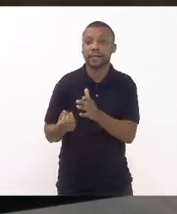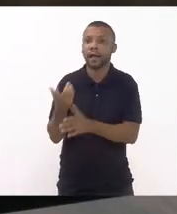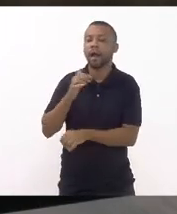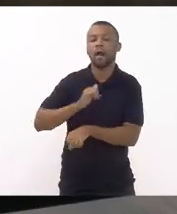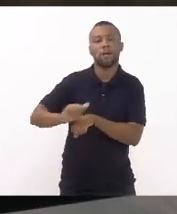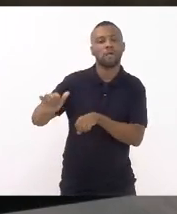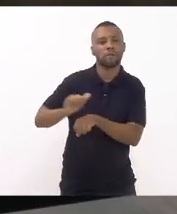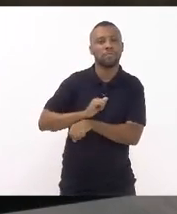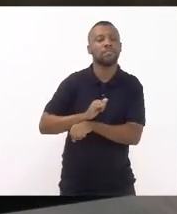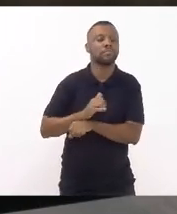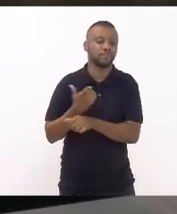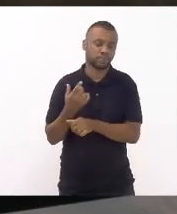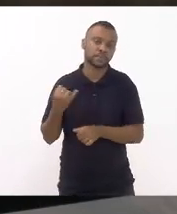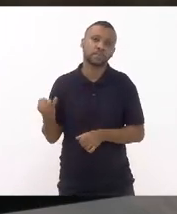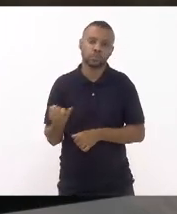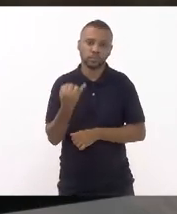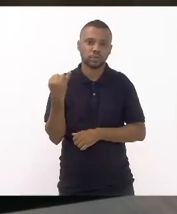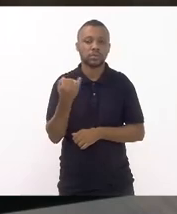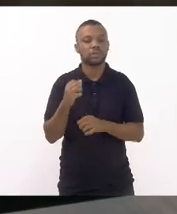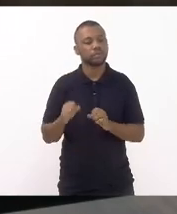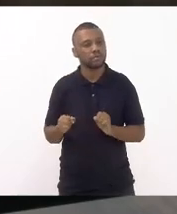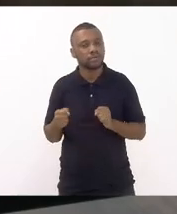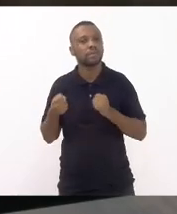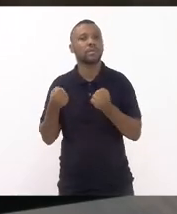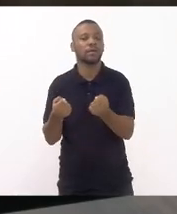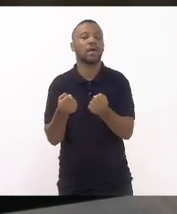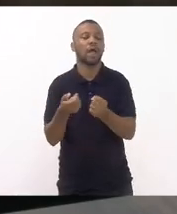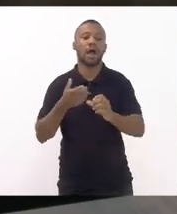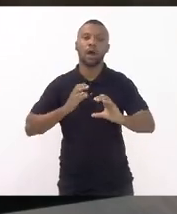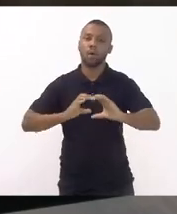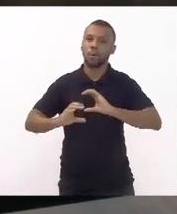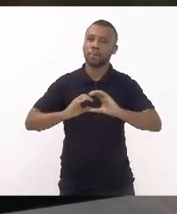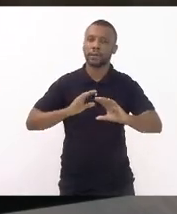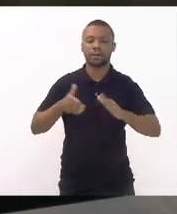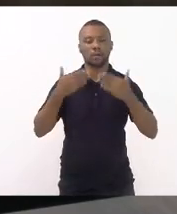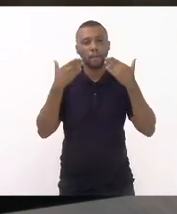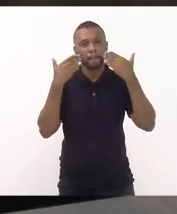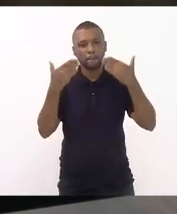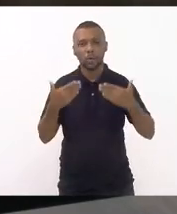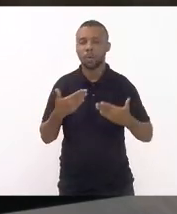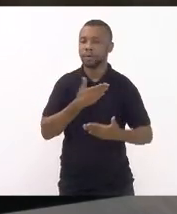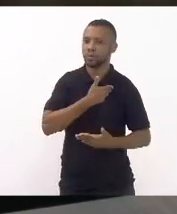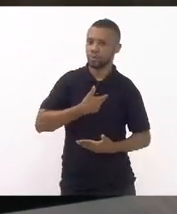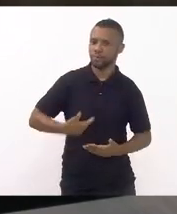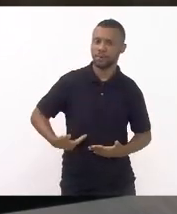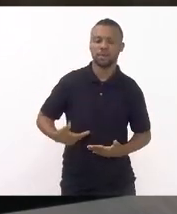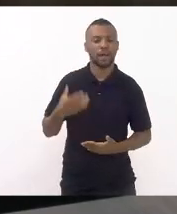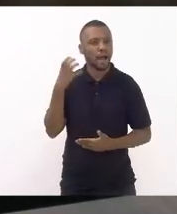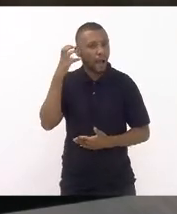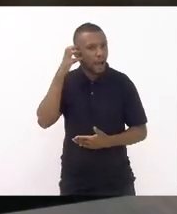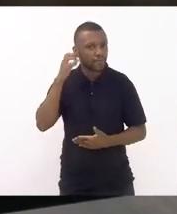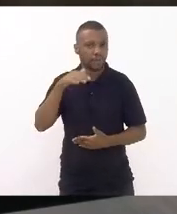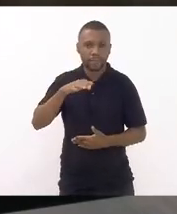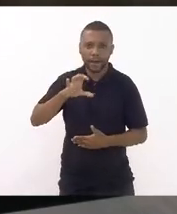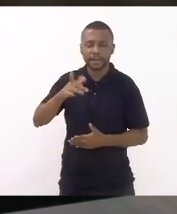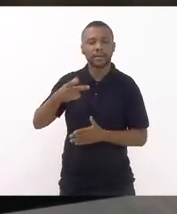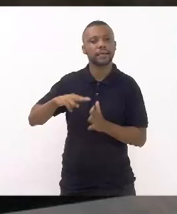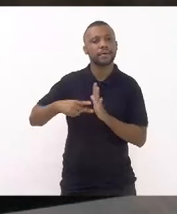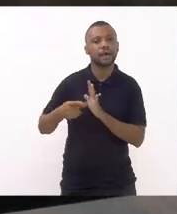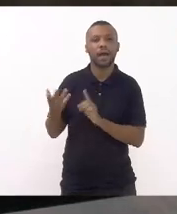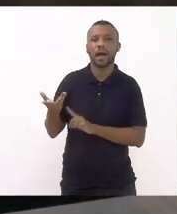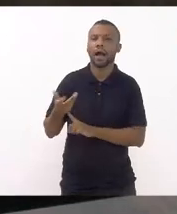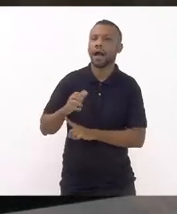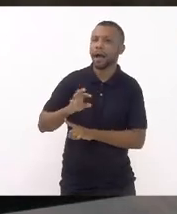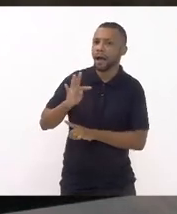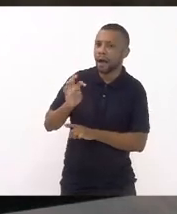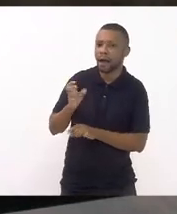muito importante fortalecer a comunicação pública estatal. A Rádio MEC é sinônimo de arte, de